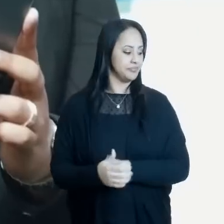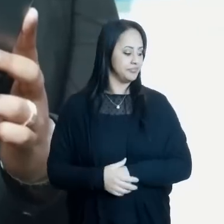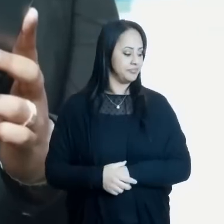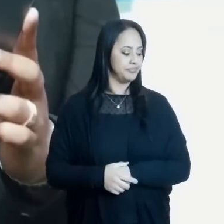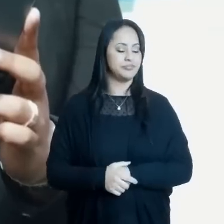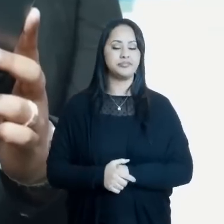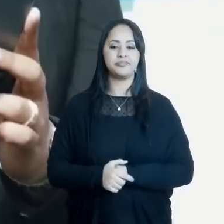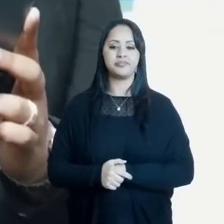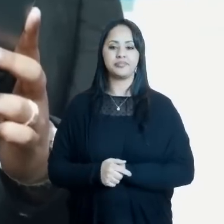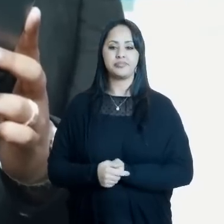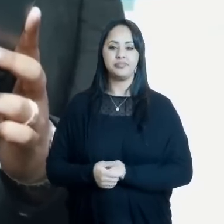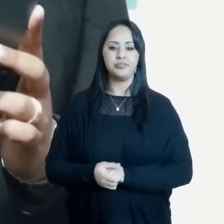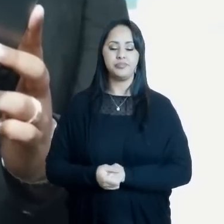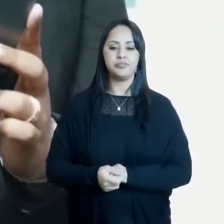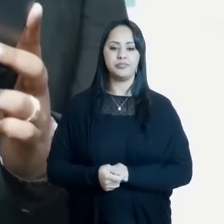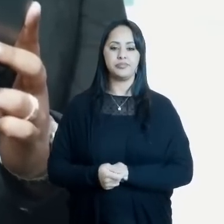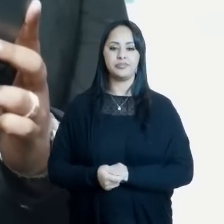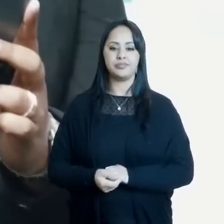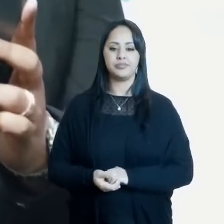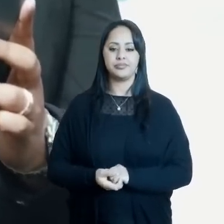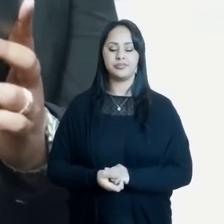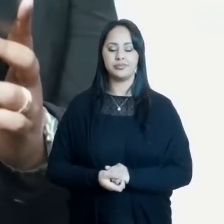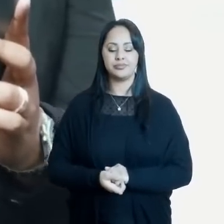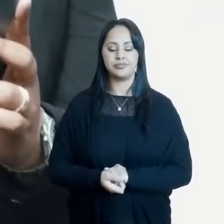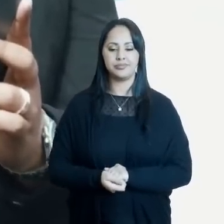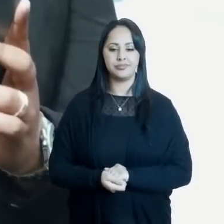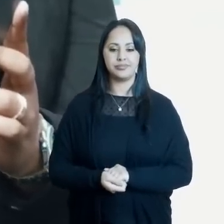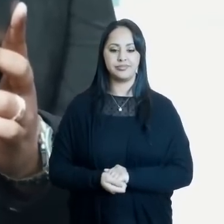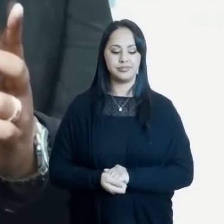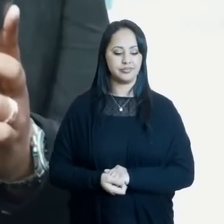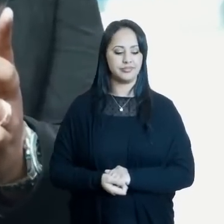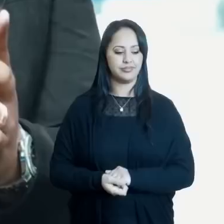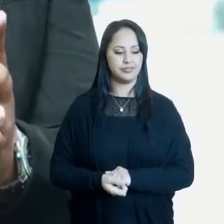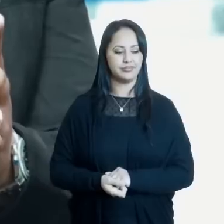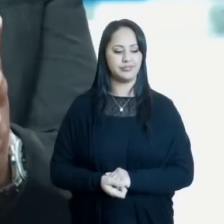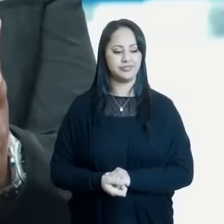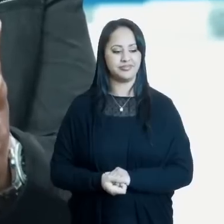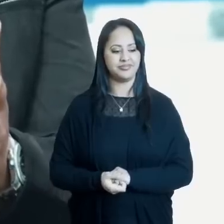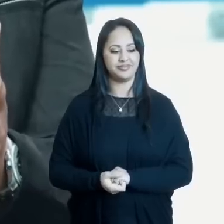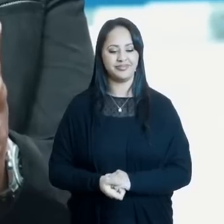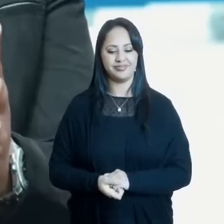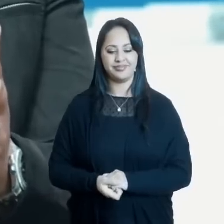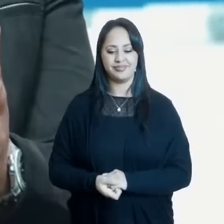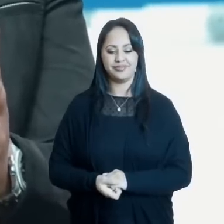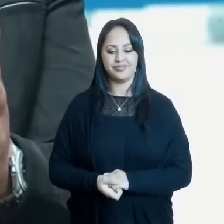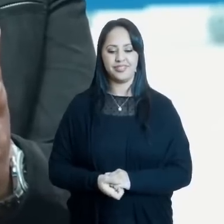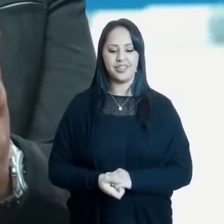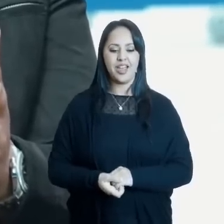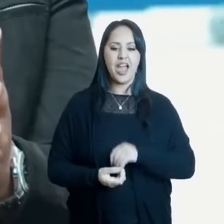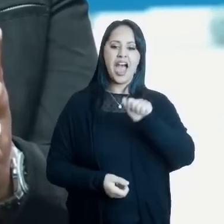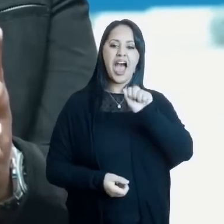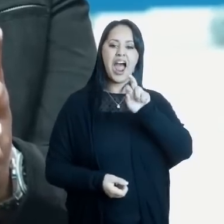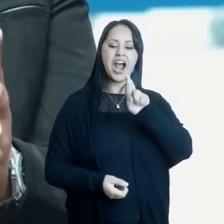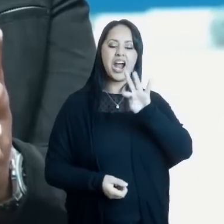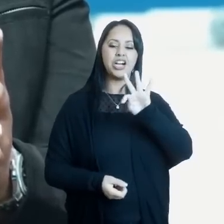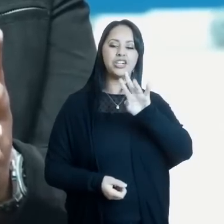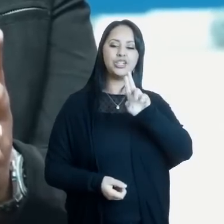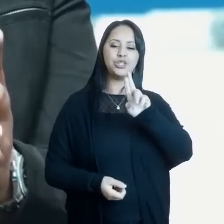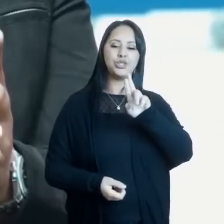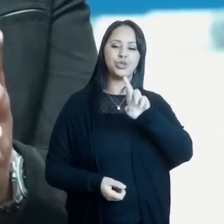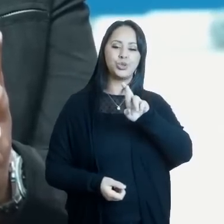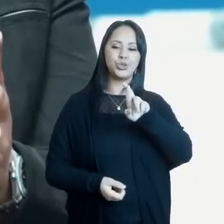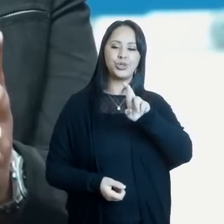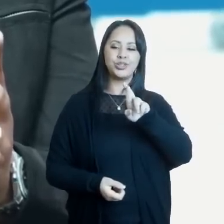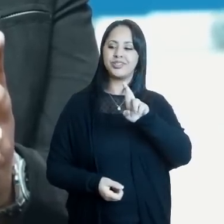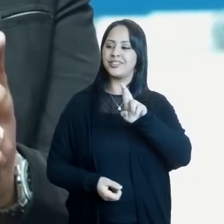microfone pro Arthurzinho aí, pro Arthurzinho, Raulzinho. Sabe por que eu só chamo ele de Arthurzinho, velho? É porque eu errei a primeira vez. Você me sacaneia, né,